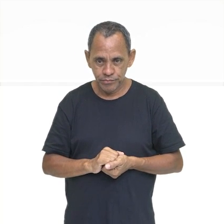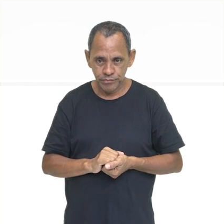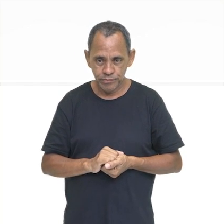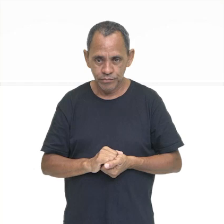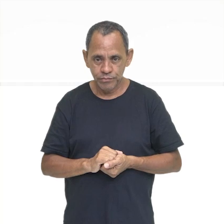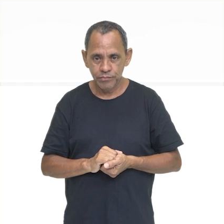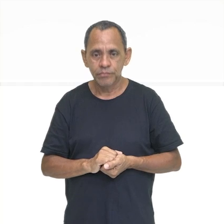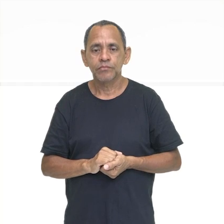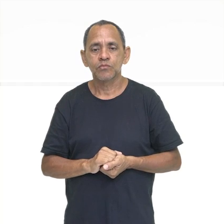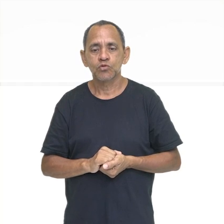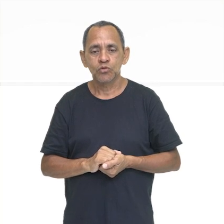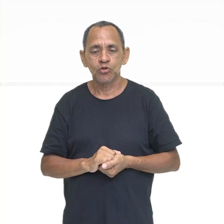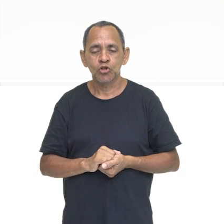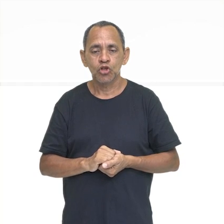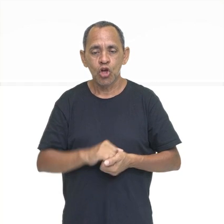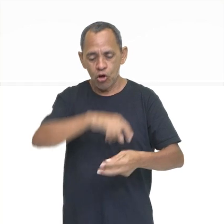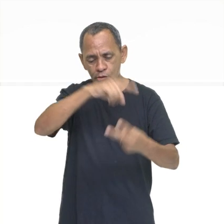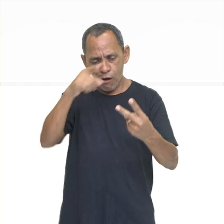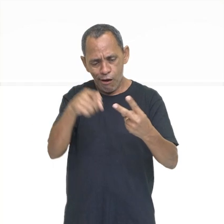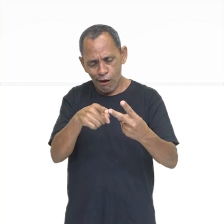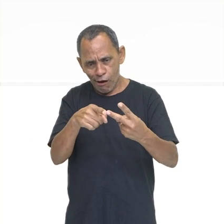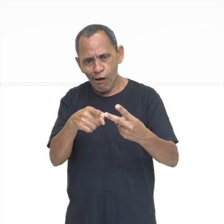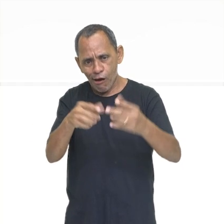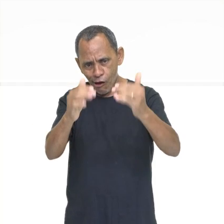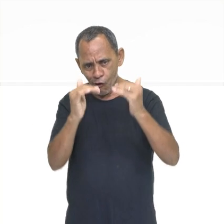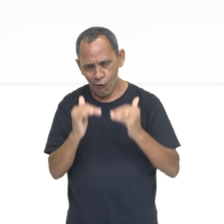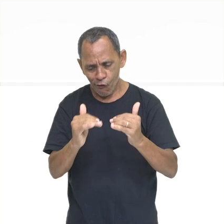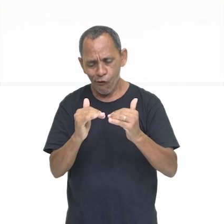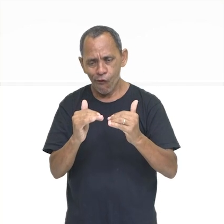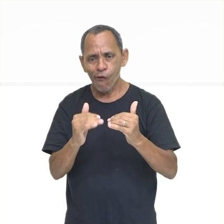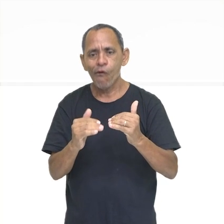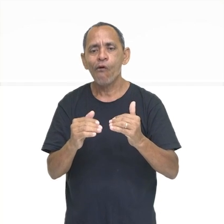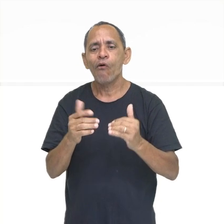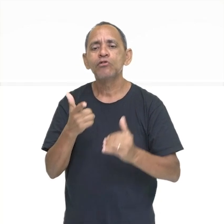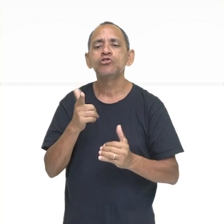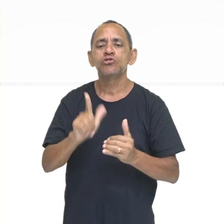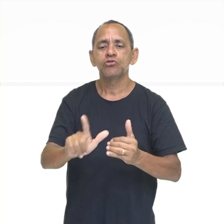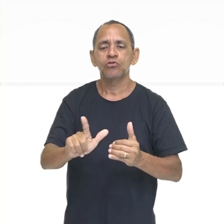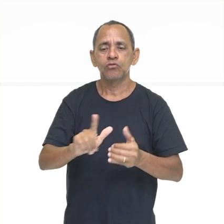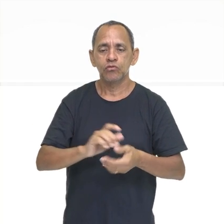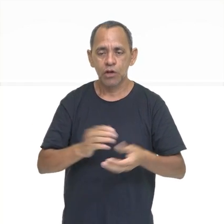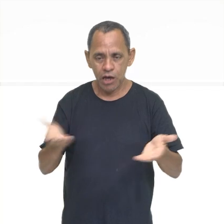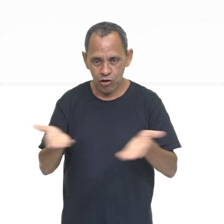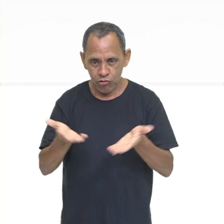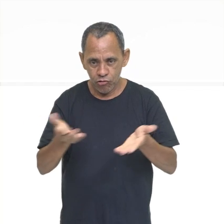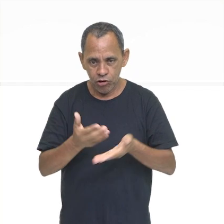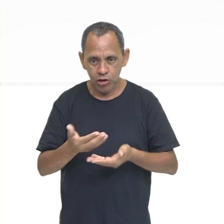repito a segunda equação eu não mexi nela a gente vai ter Então